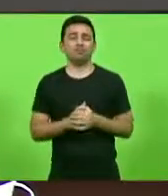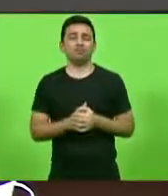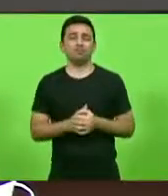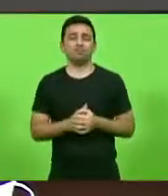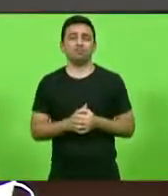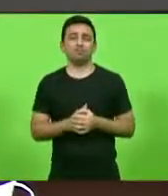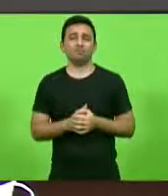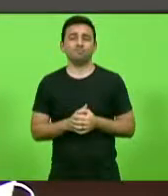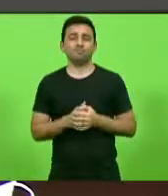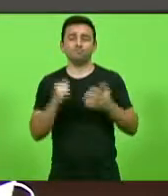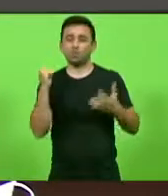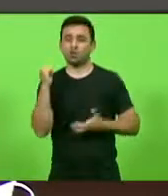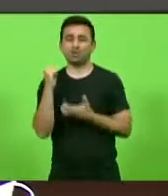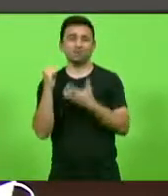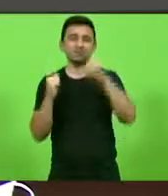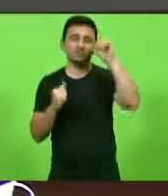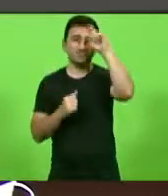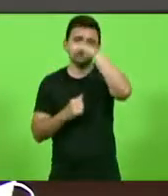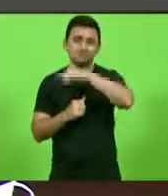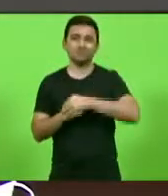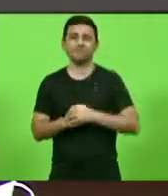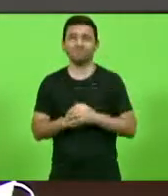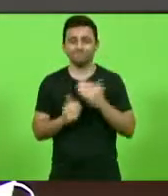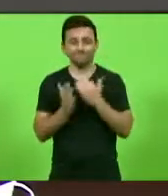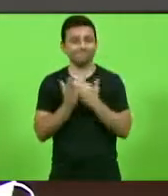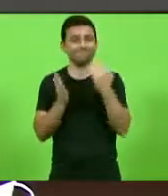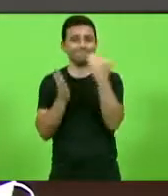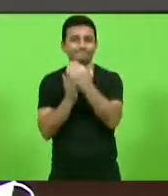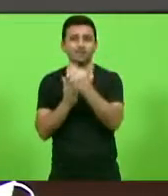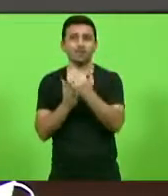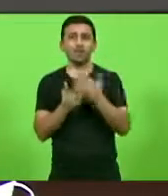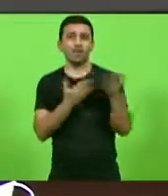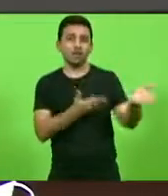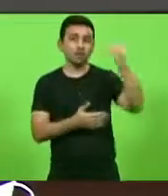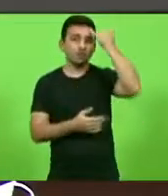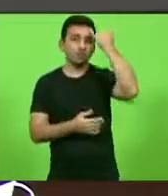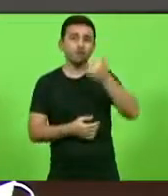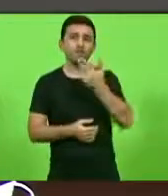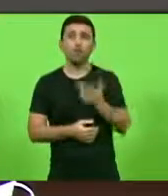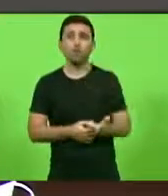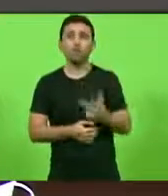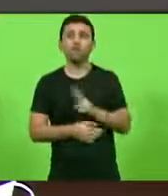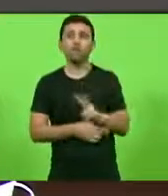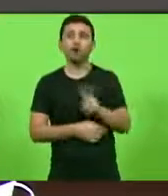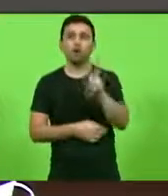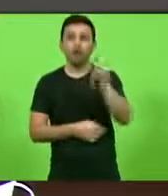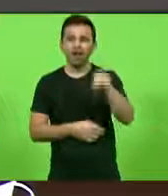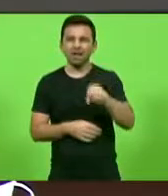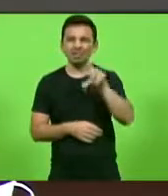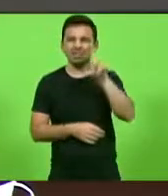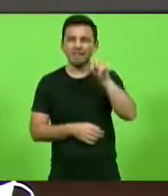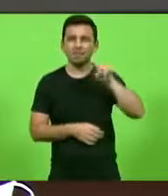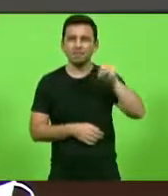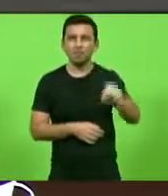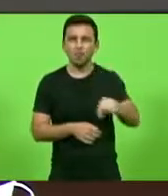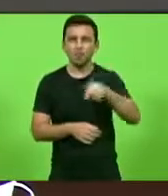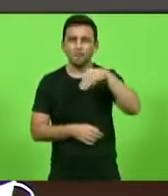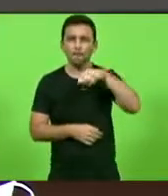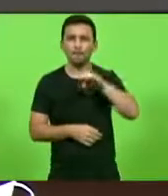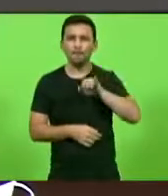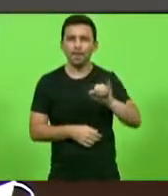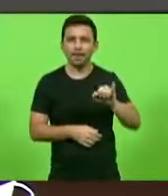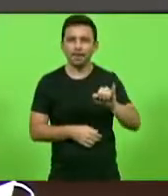é muito. E agora, vendo o deputado Jair Mioto dizendo que este valor seria até R$10 mil para um MEI,